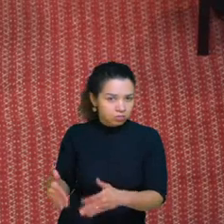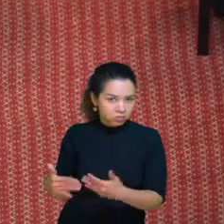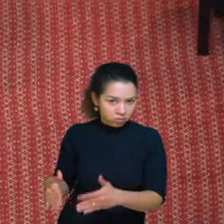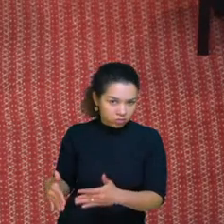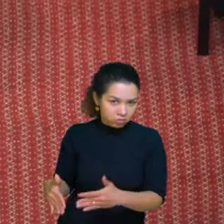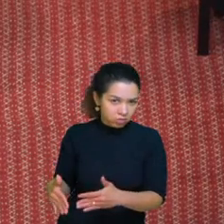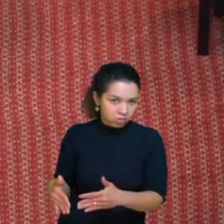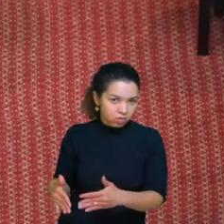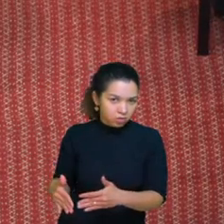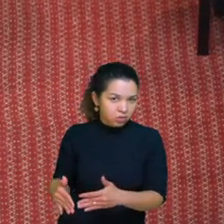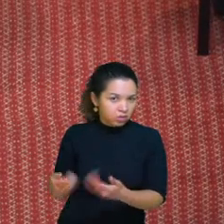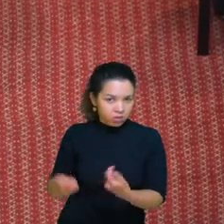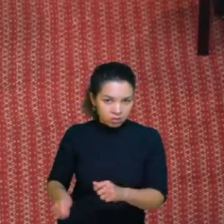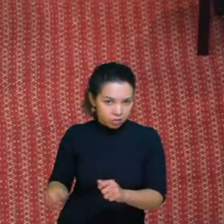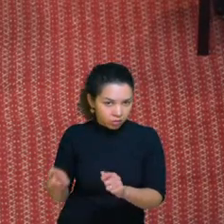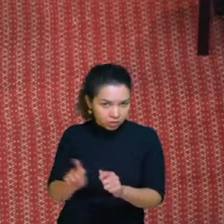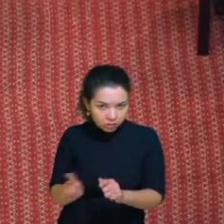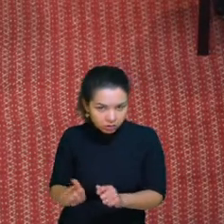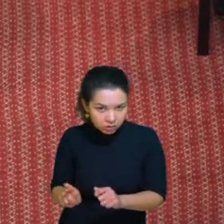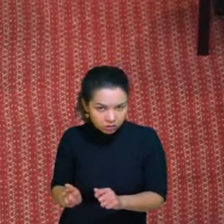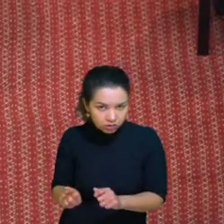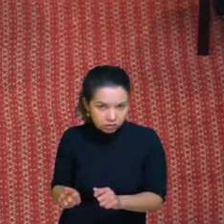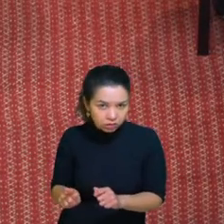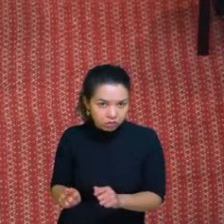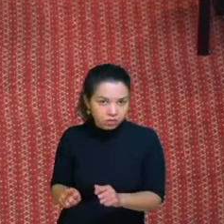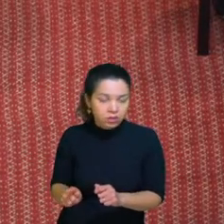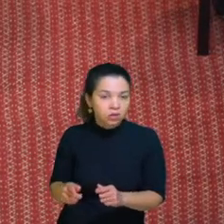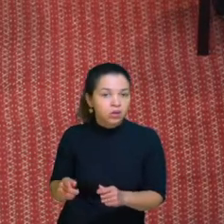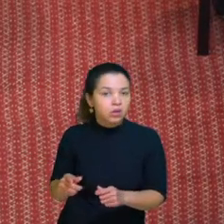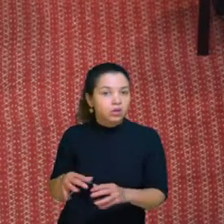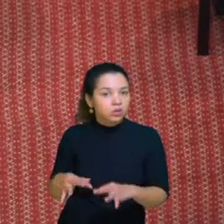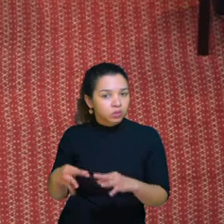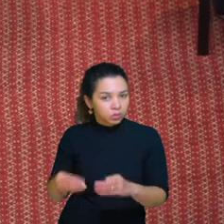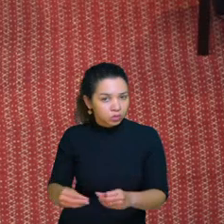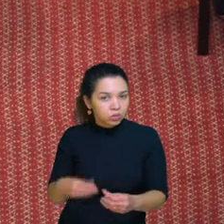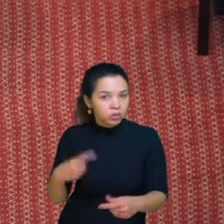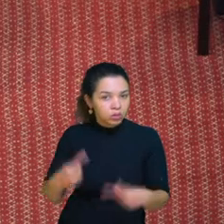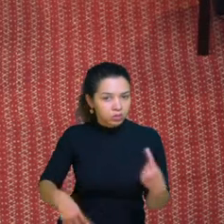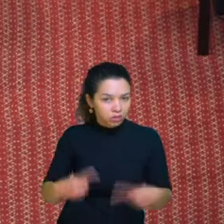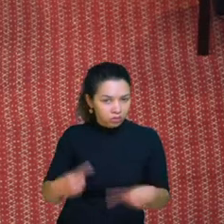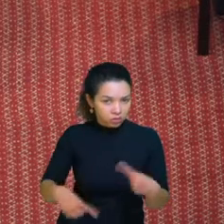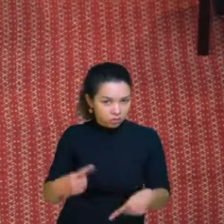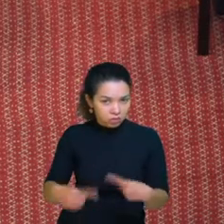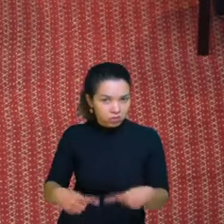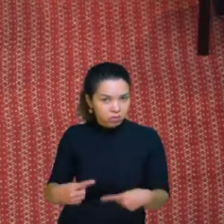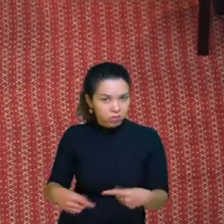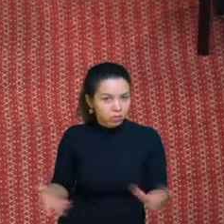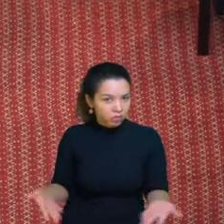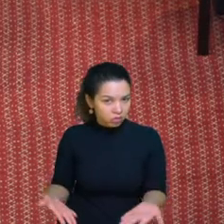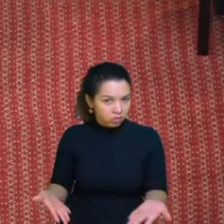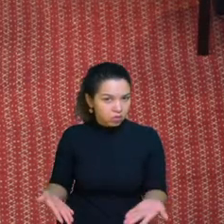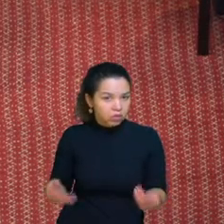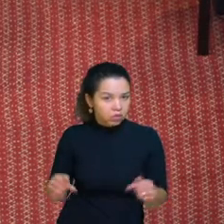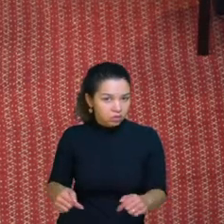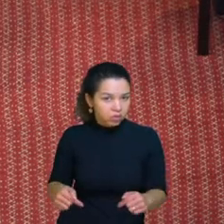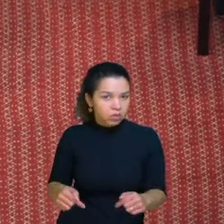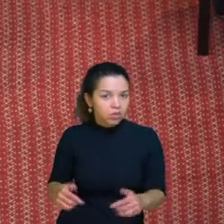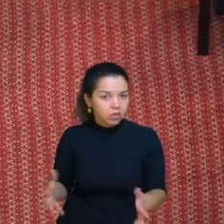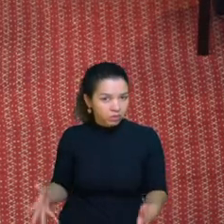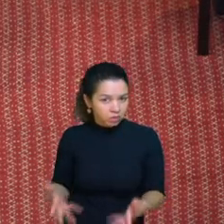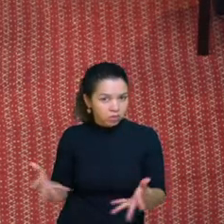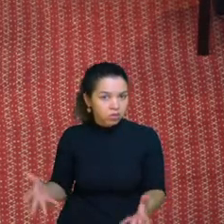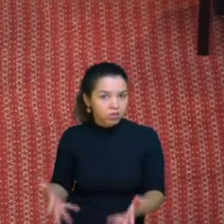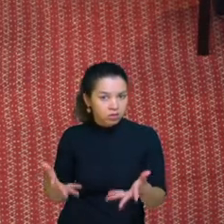Não não precisa mais disso tudo que se discutiu aqui vem ao encontro de reforçar e